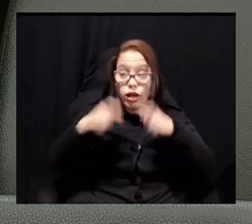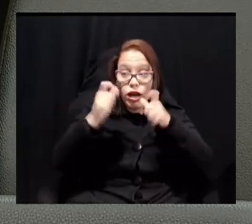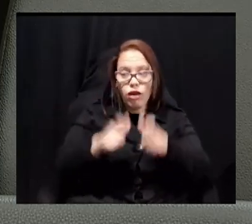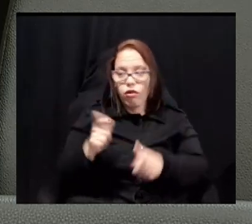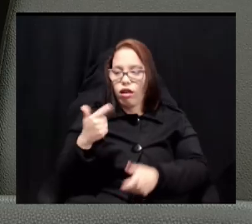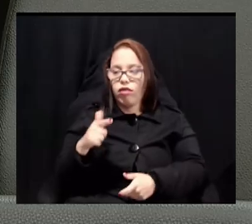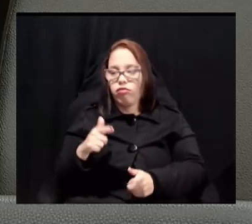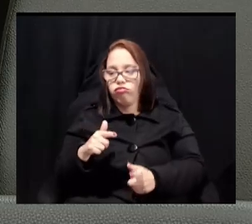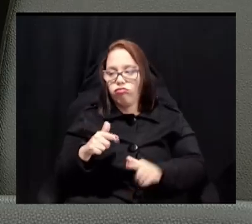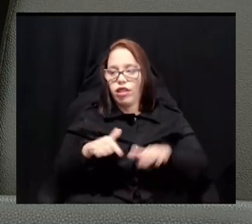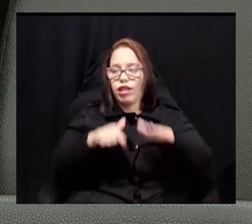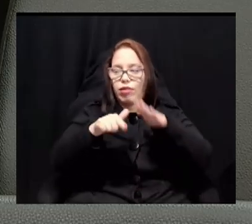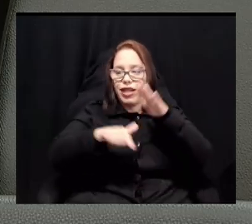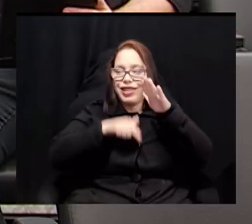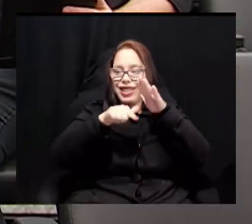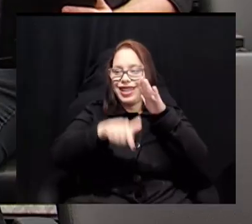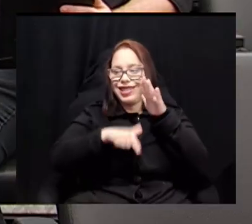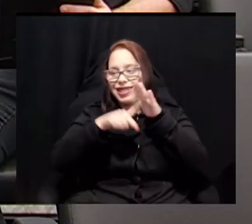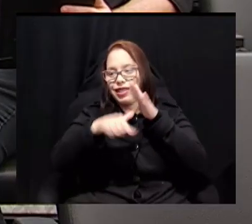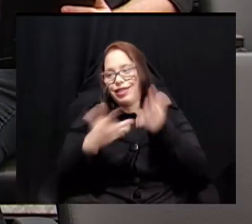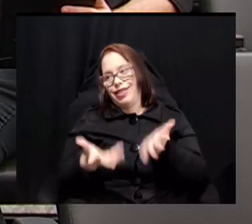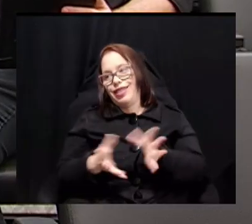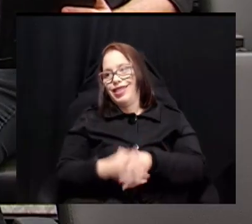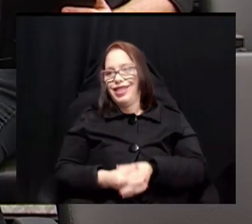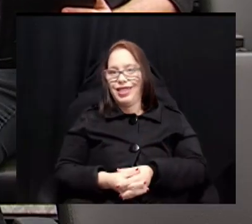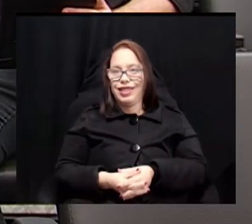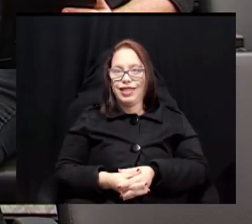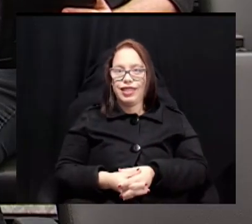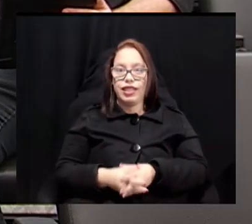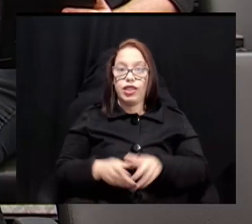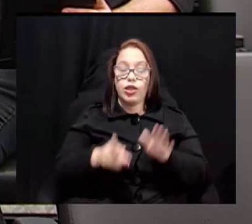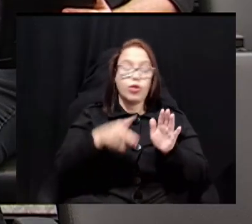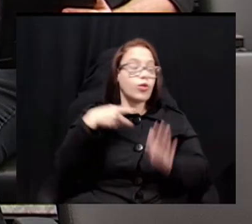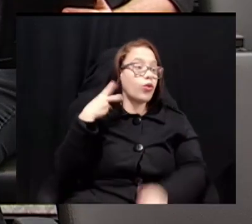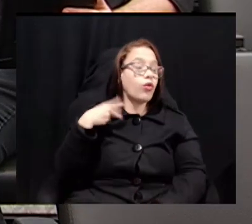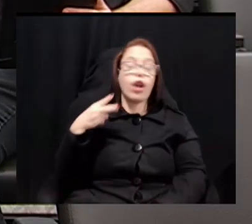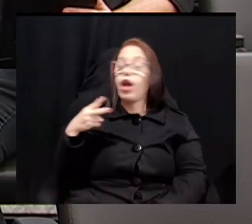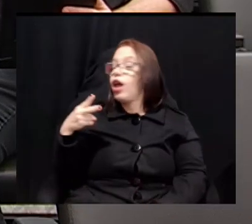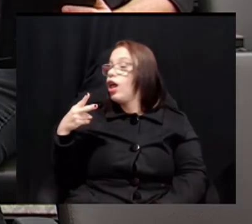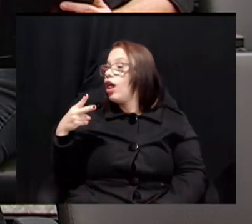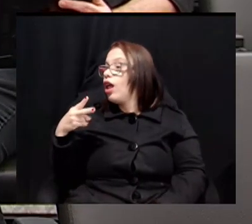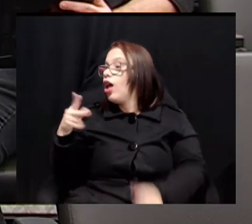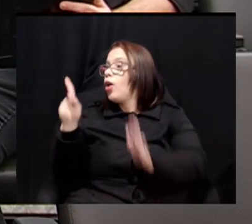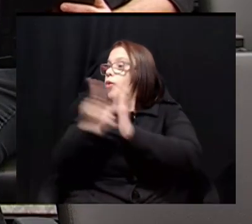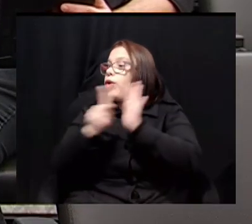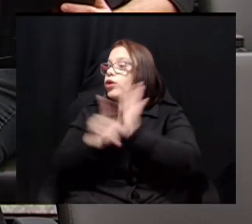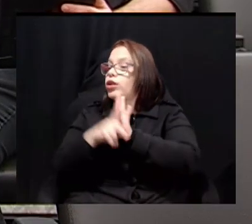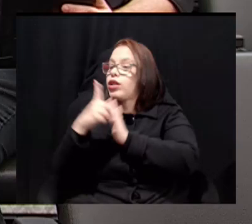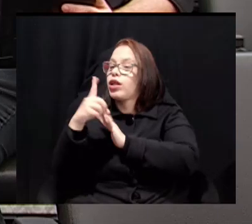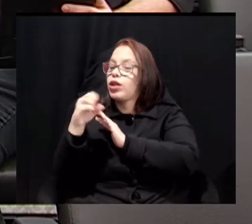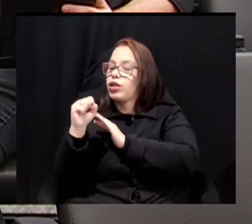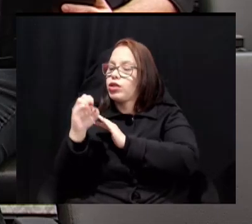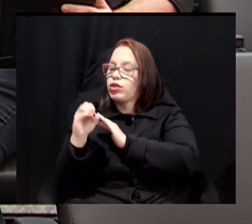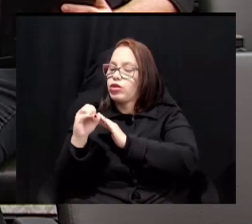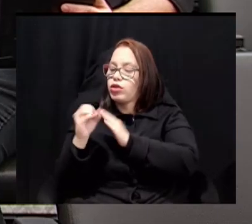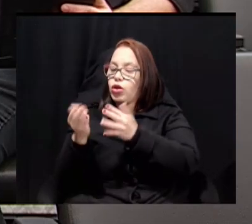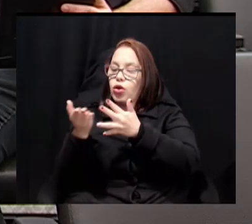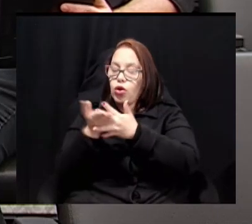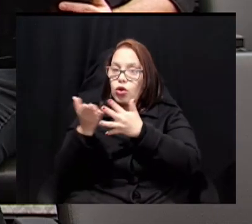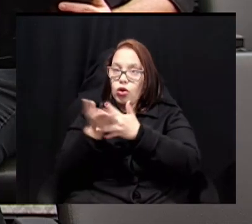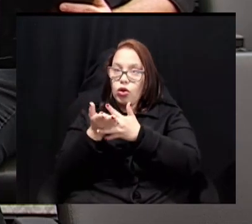uma ajuda, né? Vereador, um outro projeto seu, 180, dispõe sobre a realização de intervalo bíblico